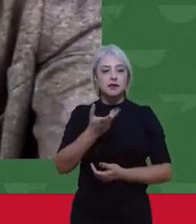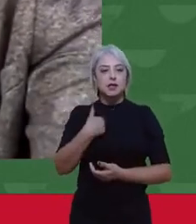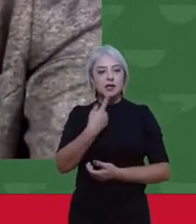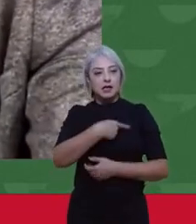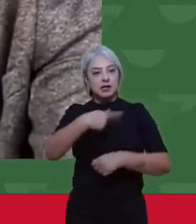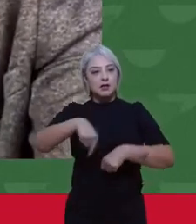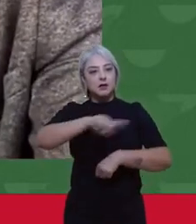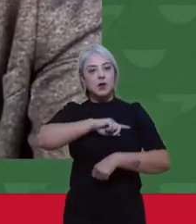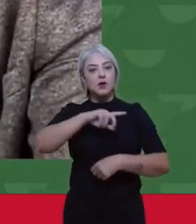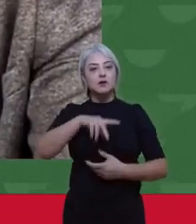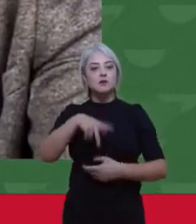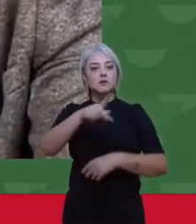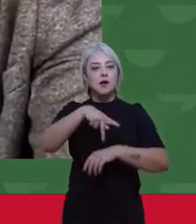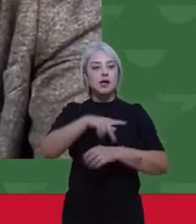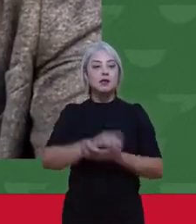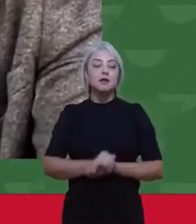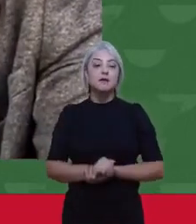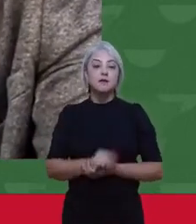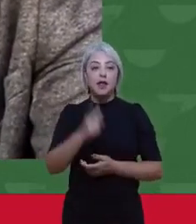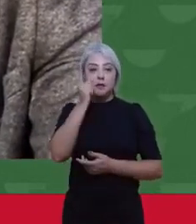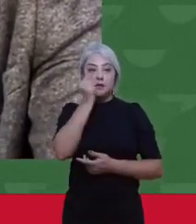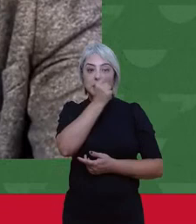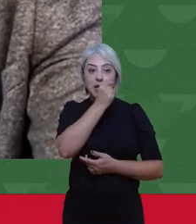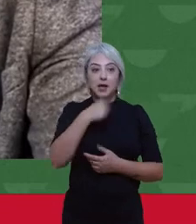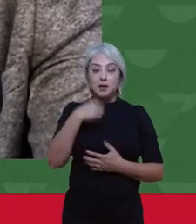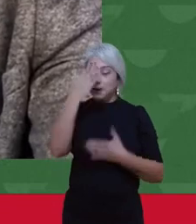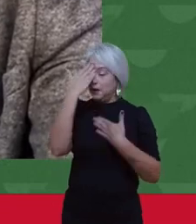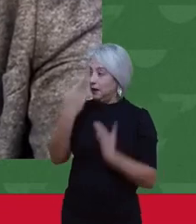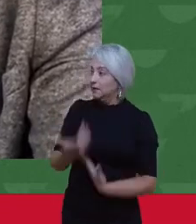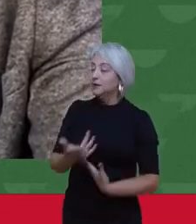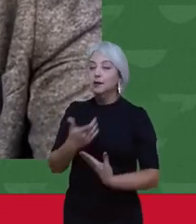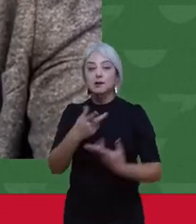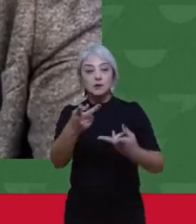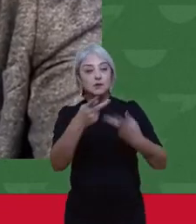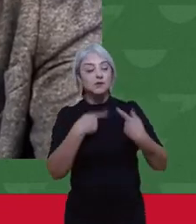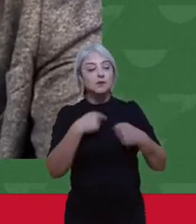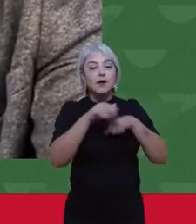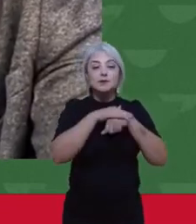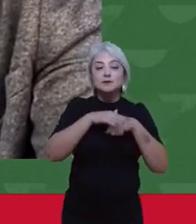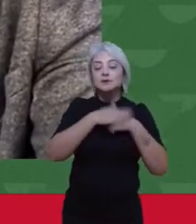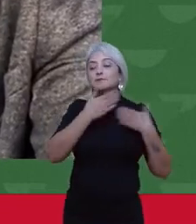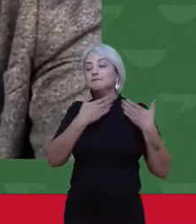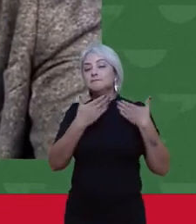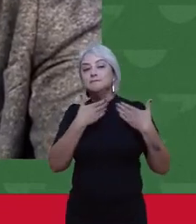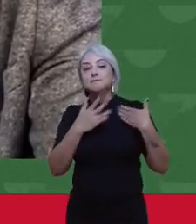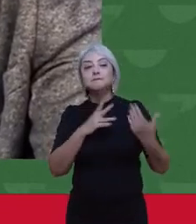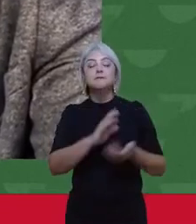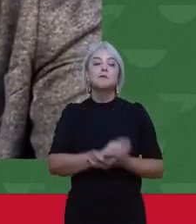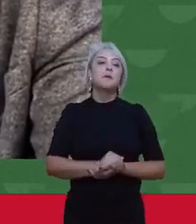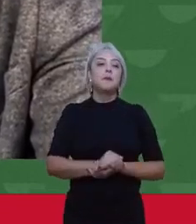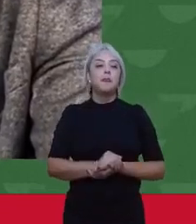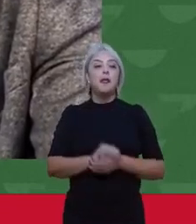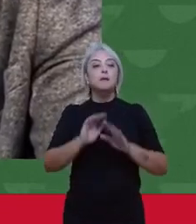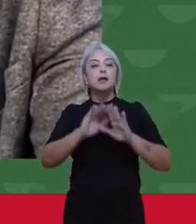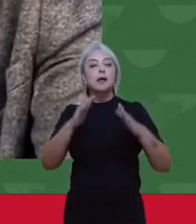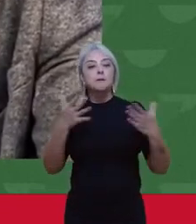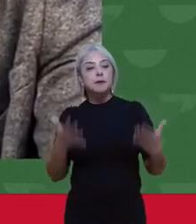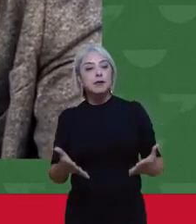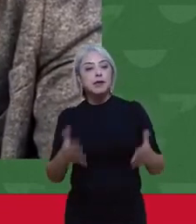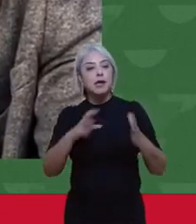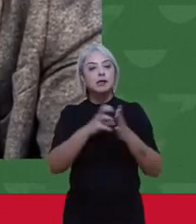nossa terra. Bom, Gás, eu agradeço o convite, a conversa, o papo, a sua disposição para que a